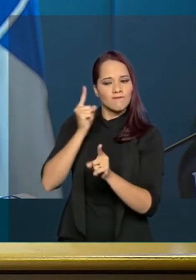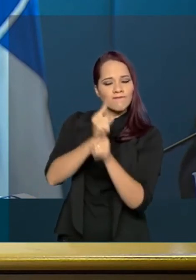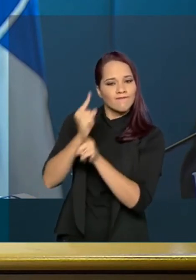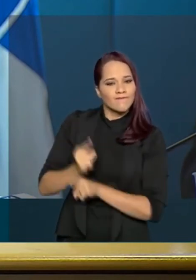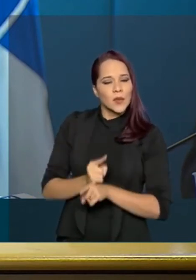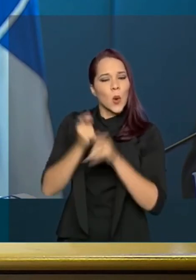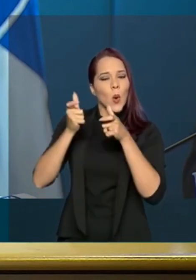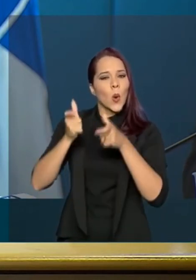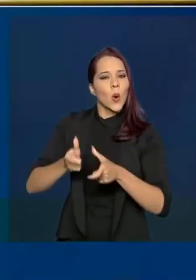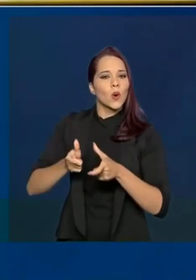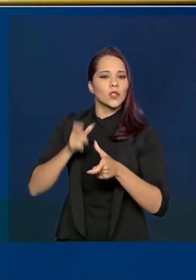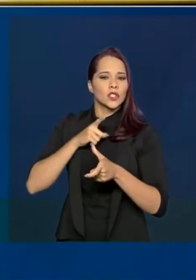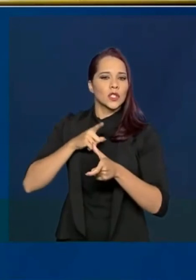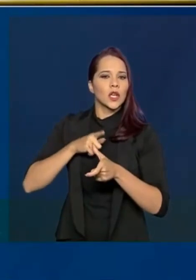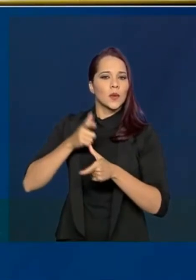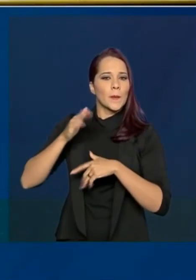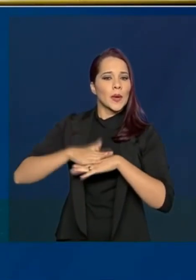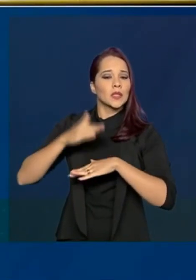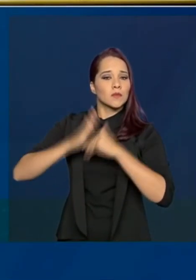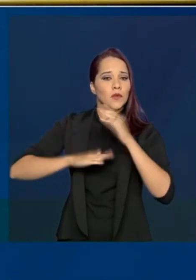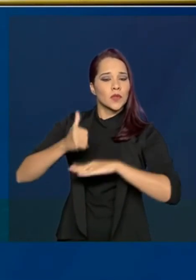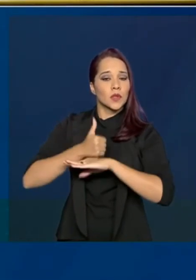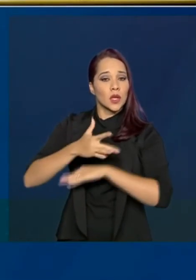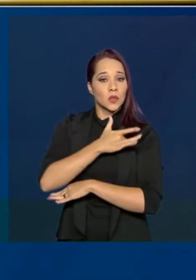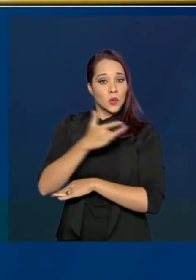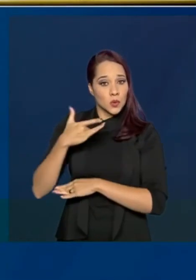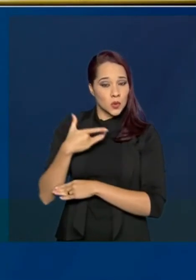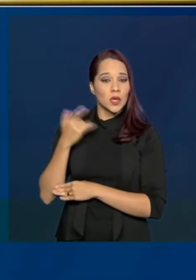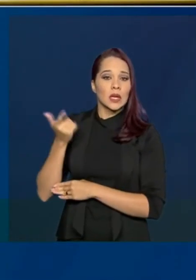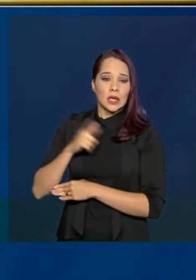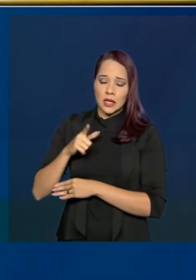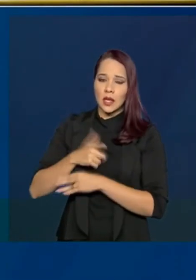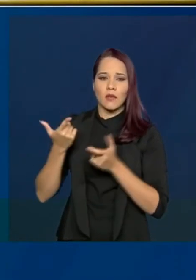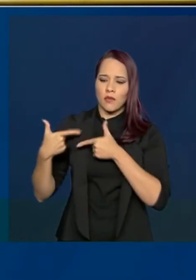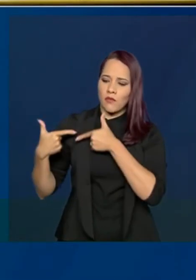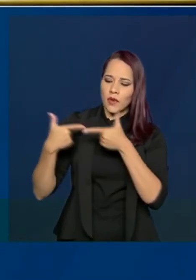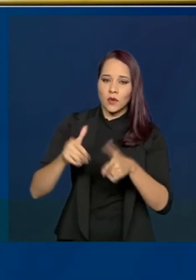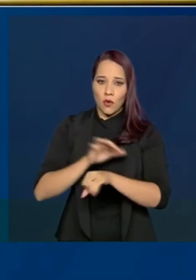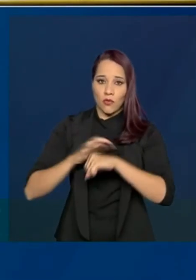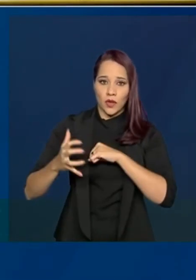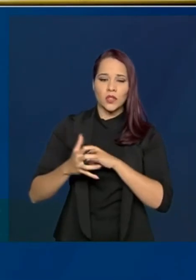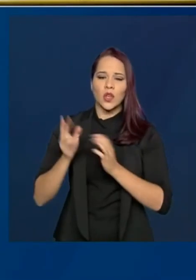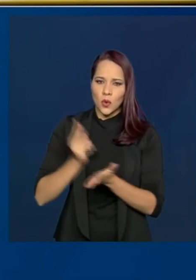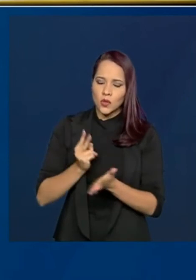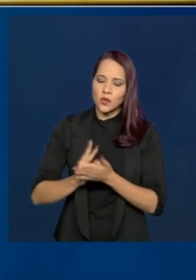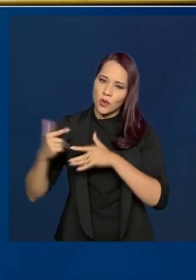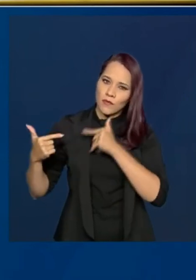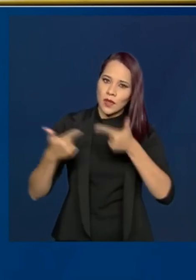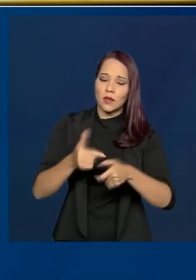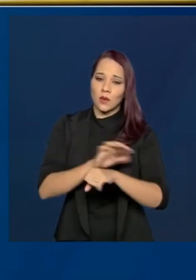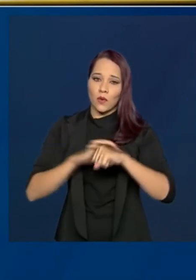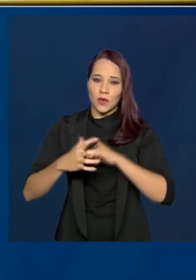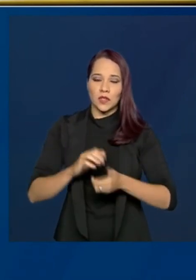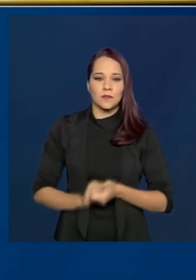identificar onde estavam os profissionais do SUS que estiveram no enfrentamento à Covid e permanecem no enfrentamento à Covid.